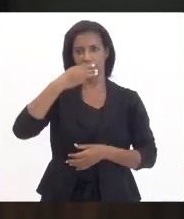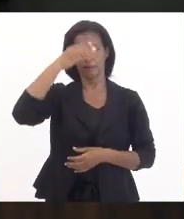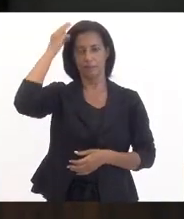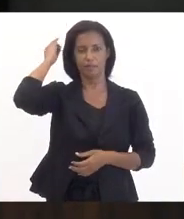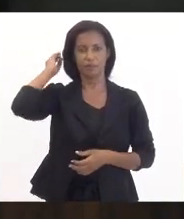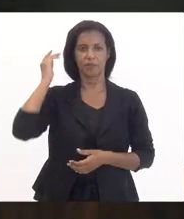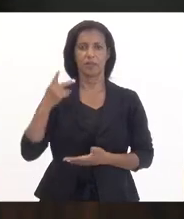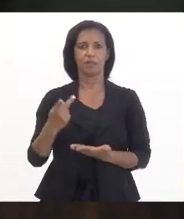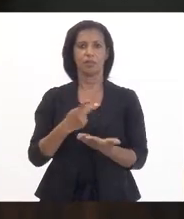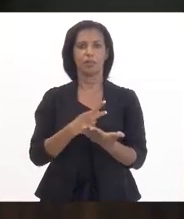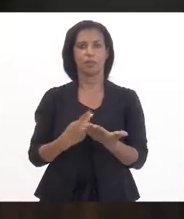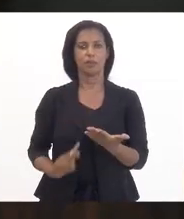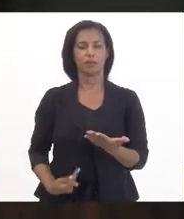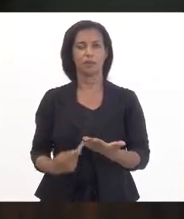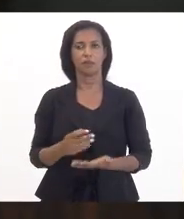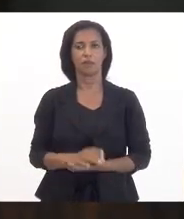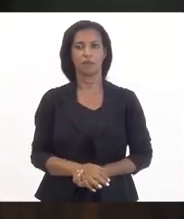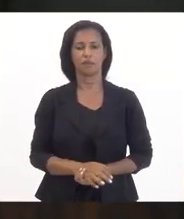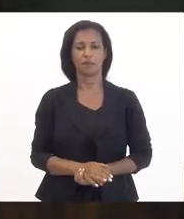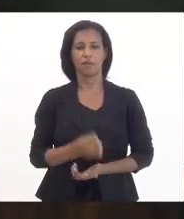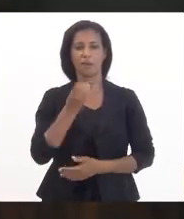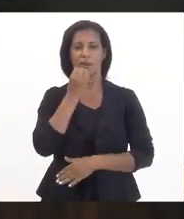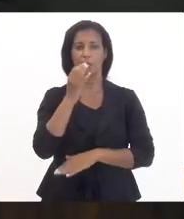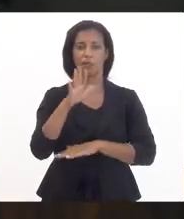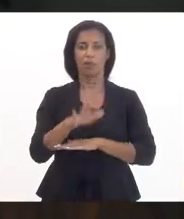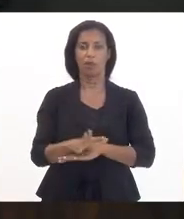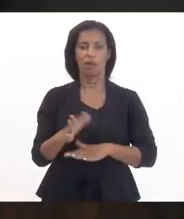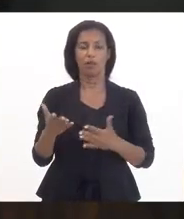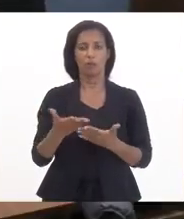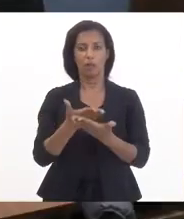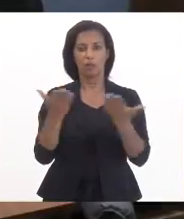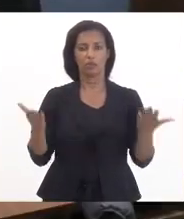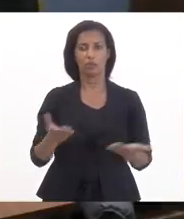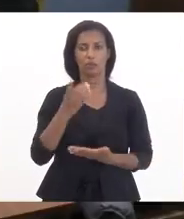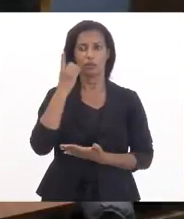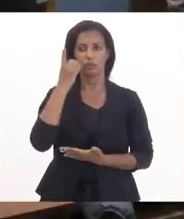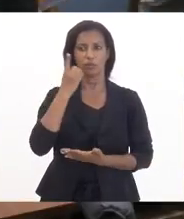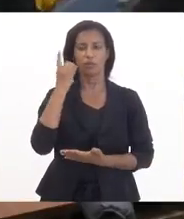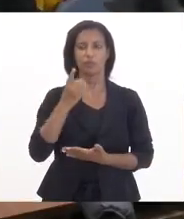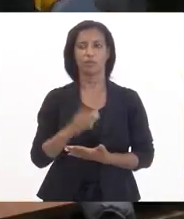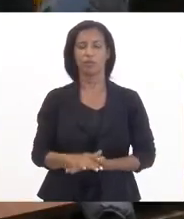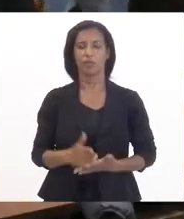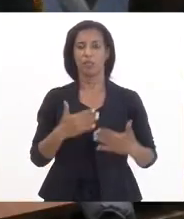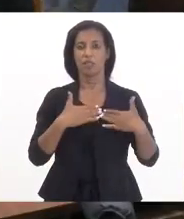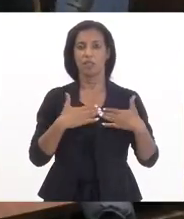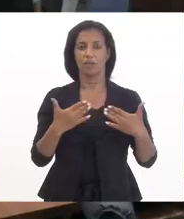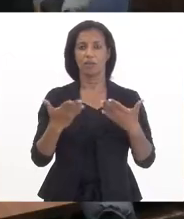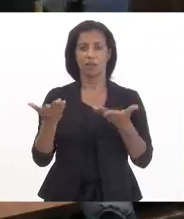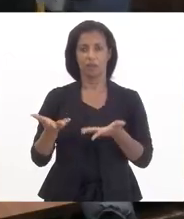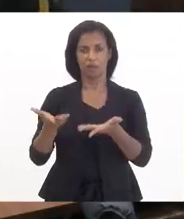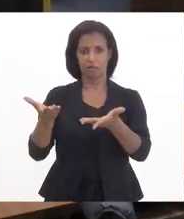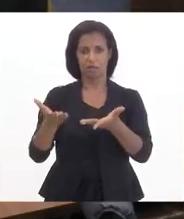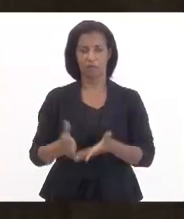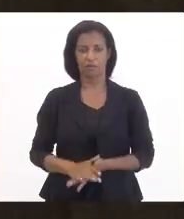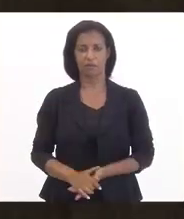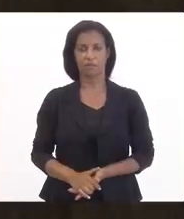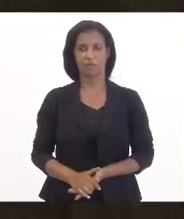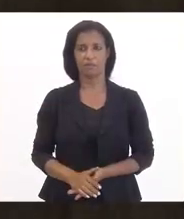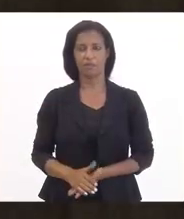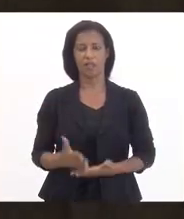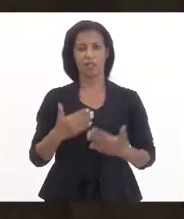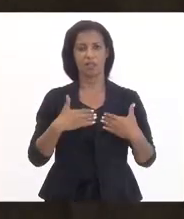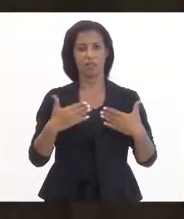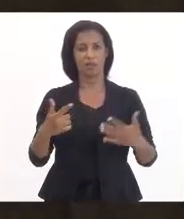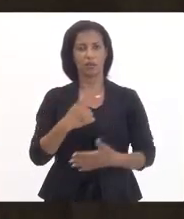Pacheco. Senhor presidente, boa tarde. Boa tarde, senhoras deputadas e deputados. Saudar aqui a Vossa Excelência, saudar